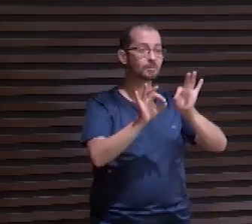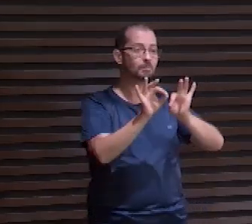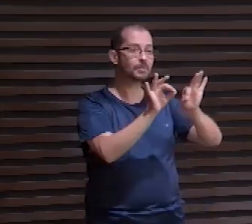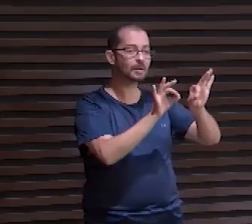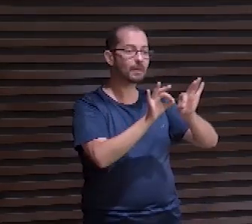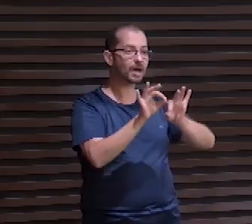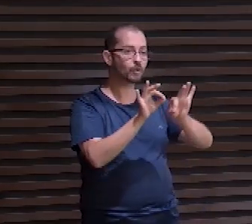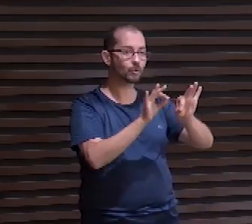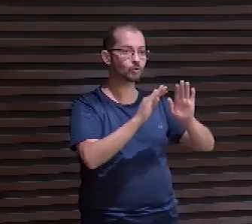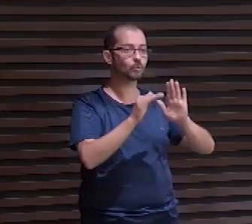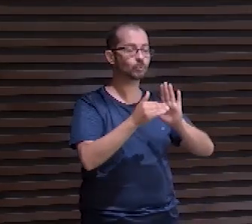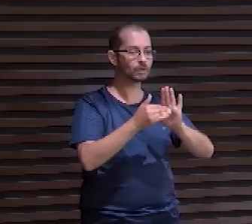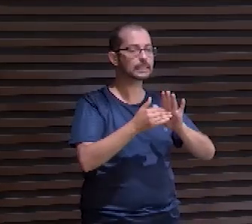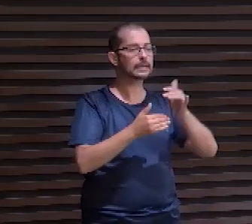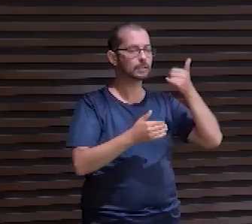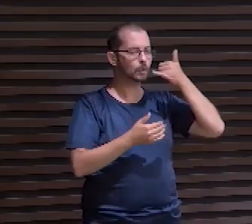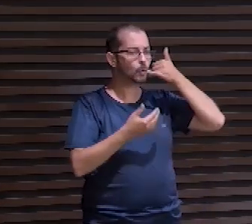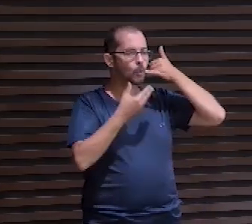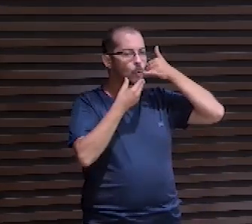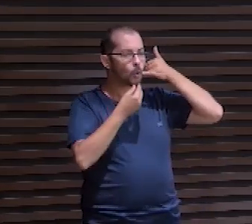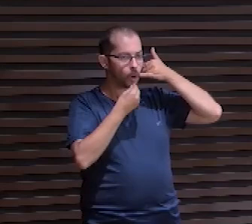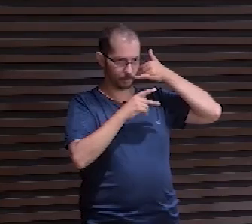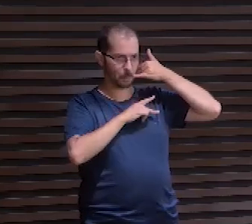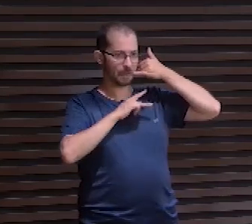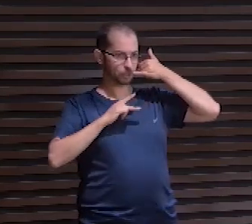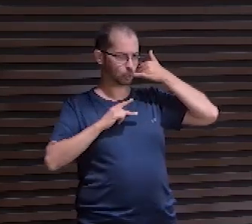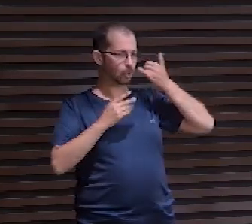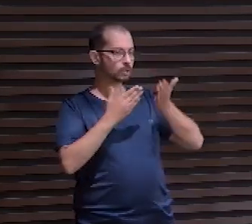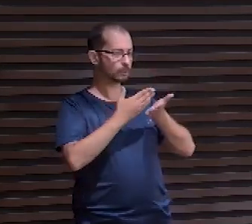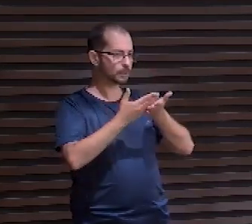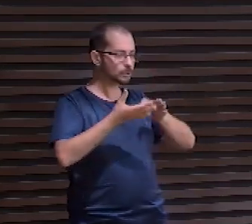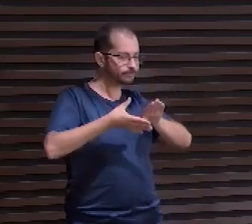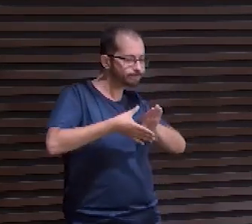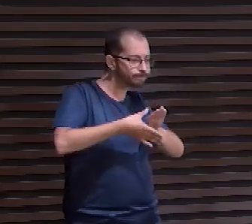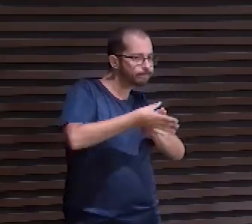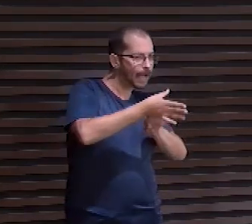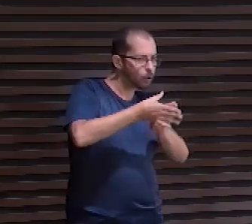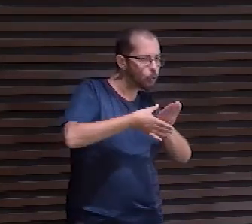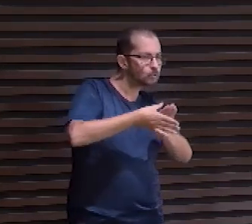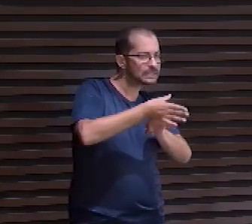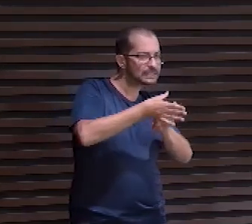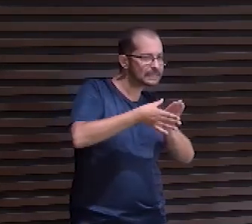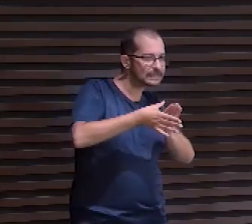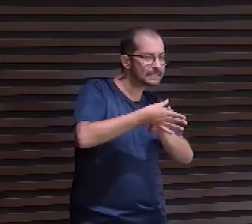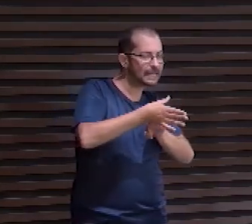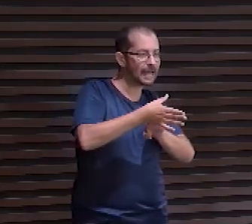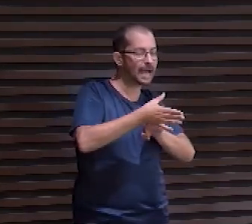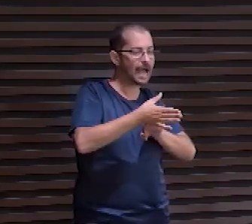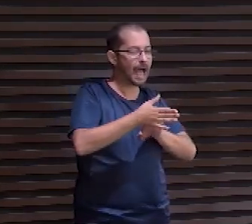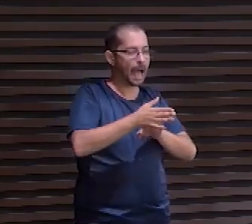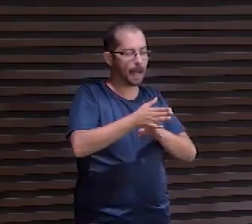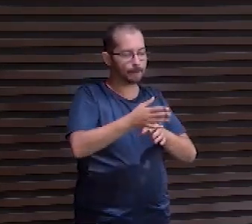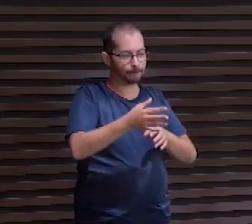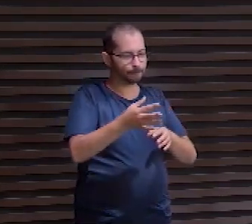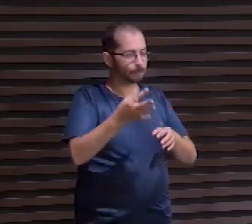a aconselhá-la. A presença do Espírito Santo inundou a cabine